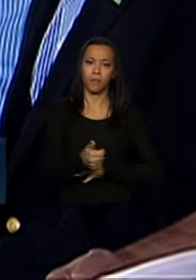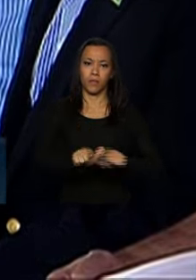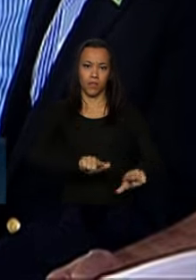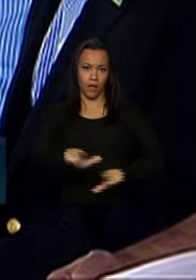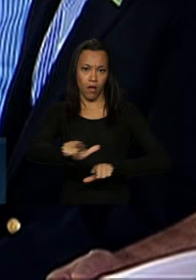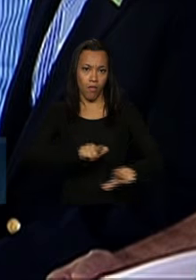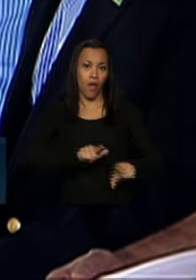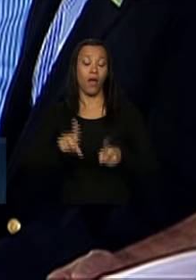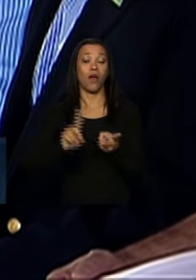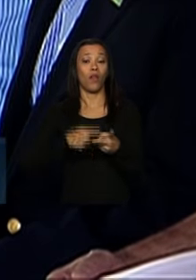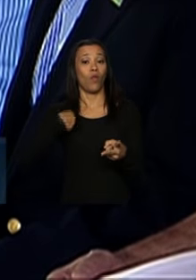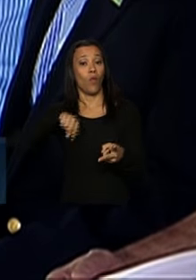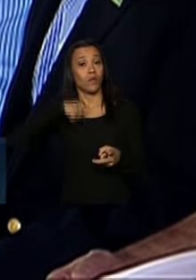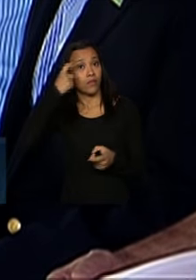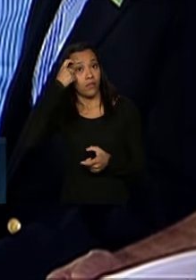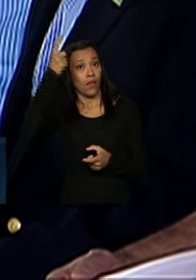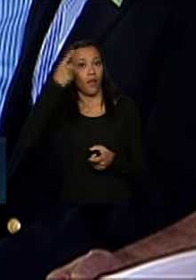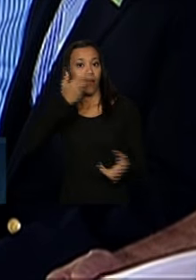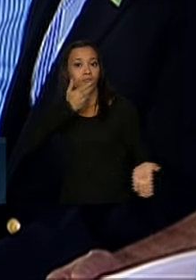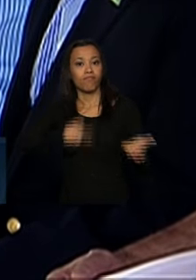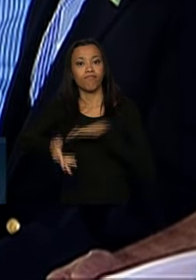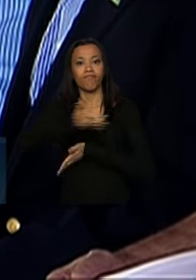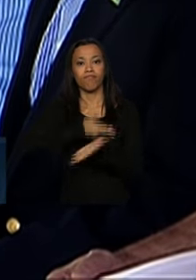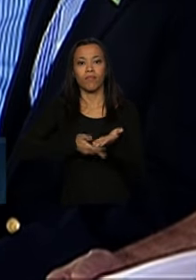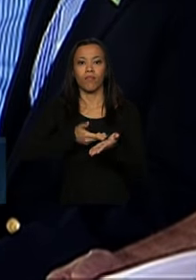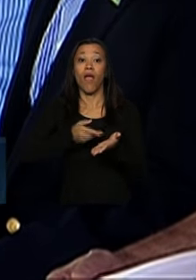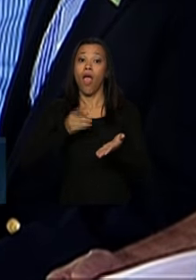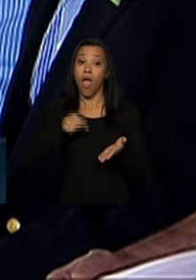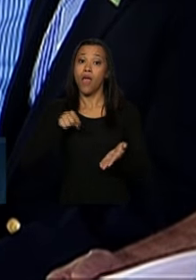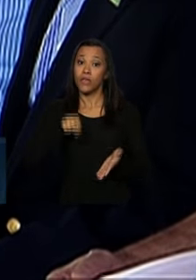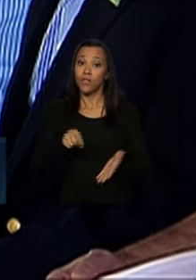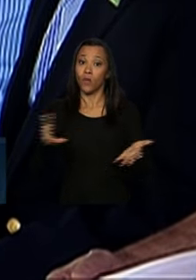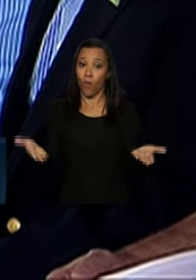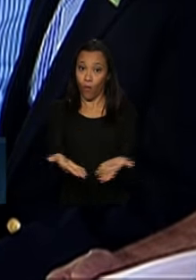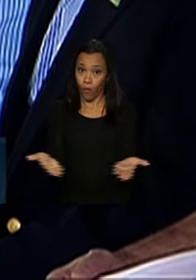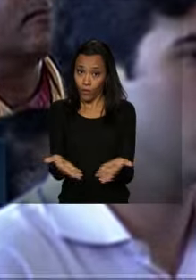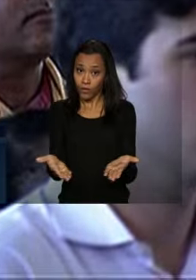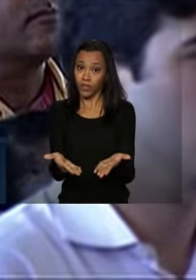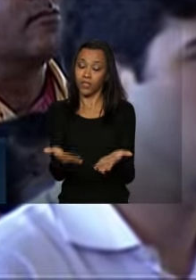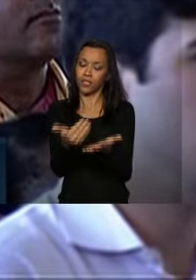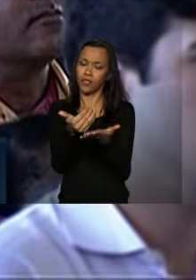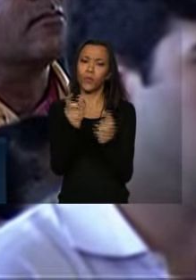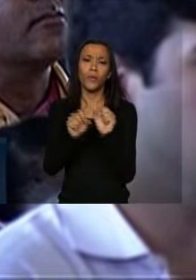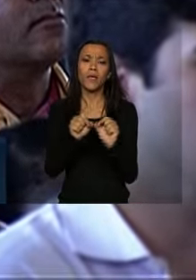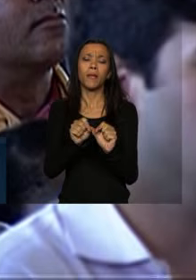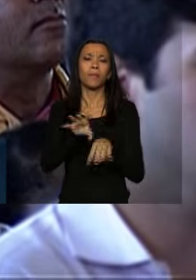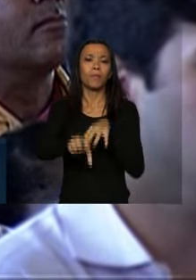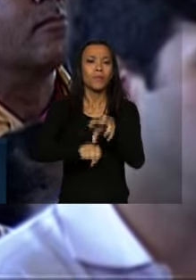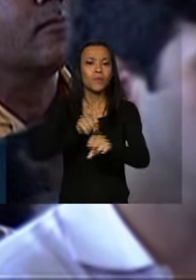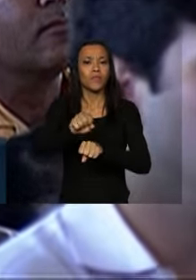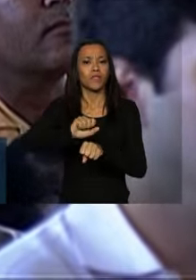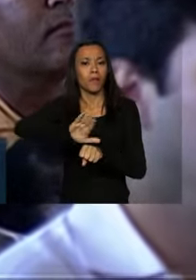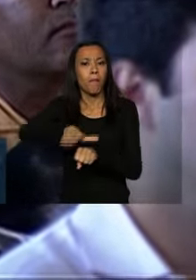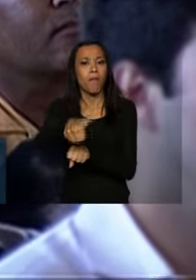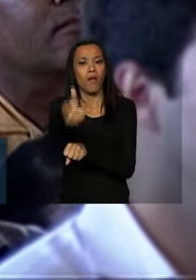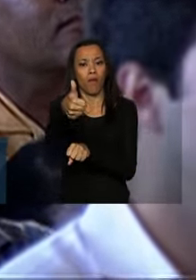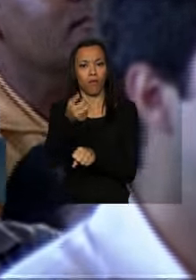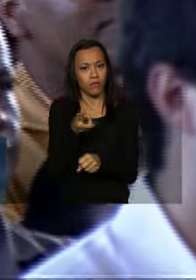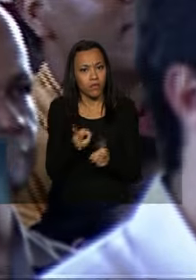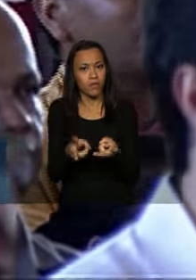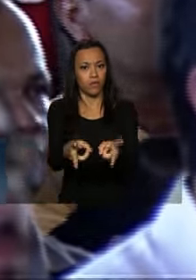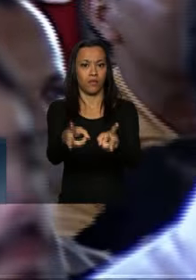processos, nossas ideias. É isso que hoje marca o EAS. a busca pela melhoria diária e